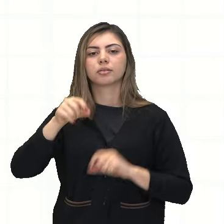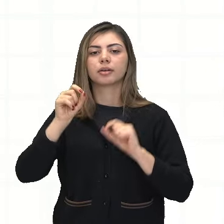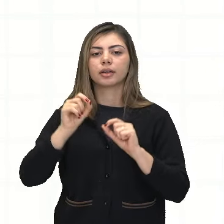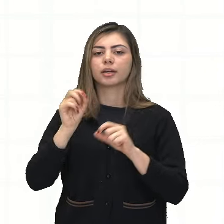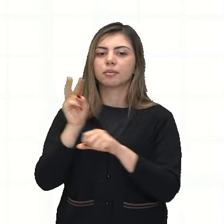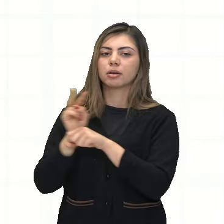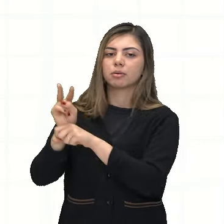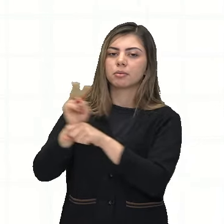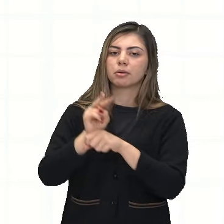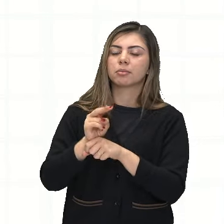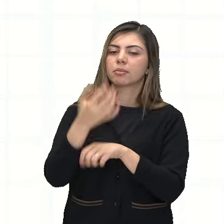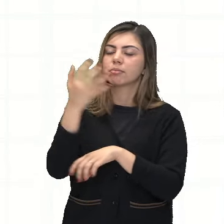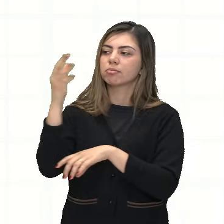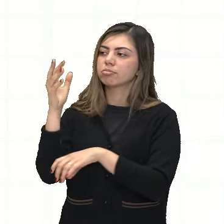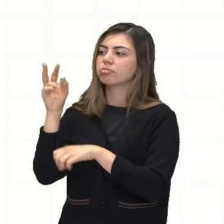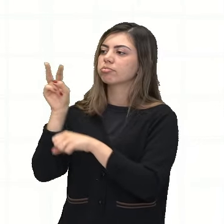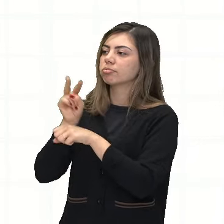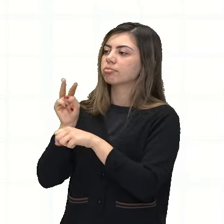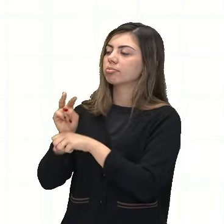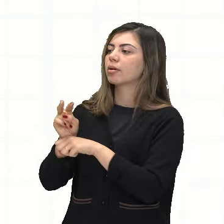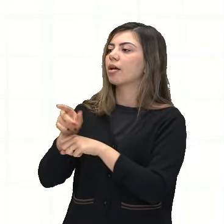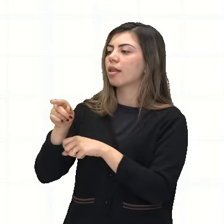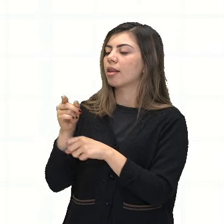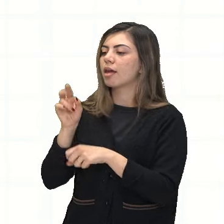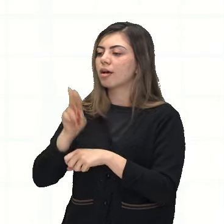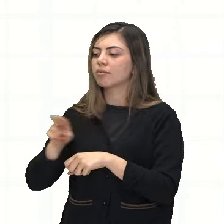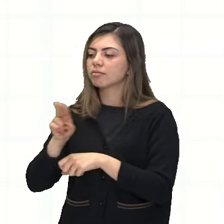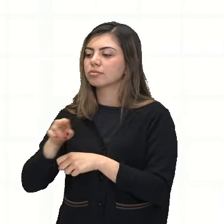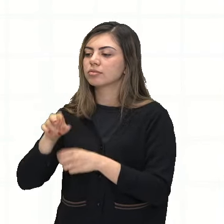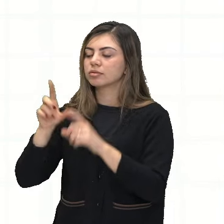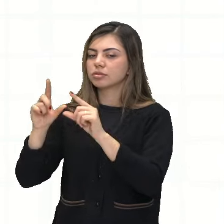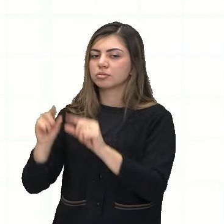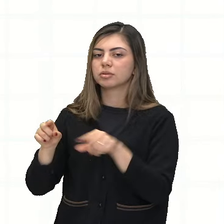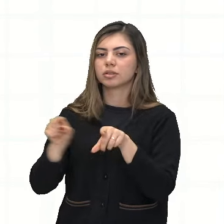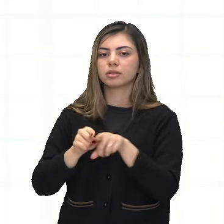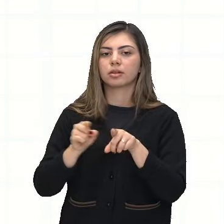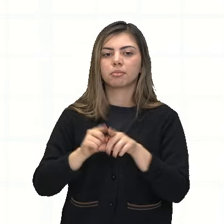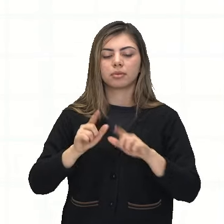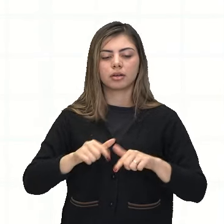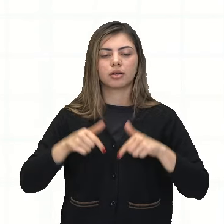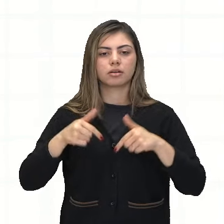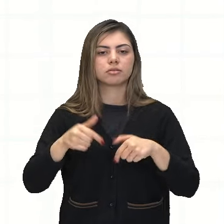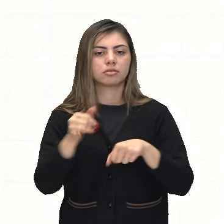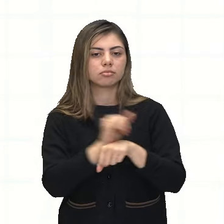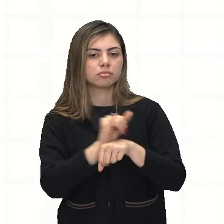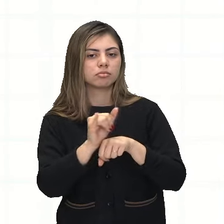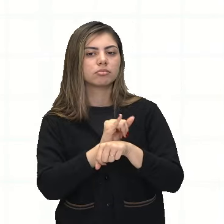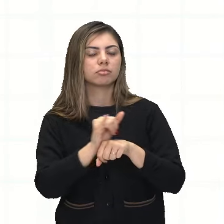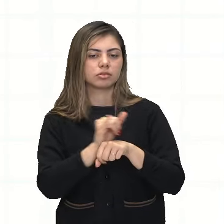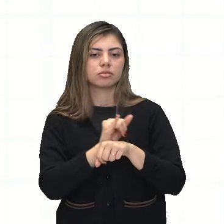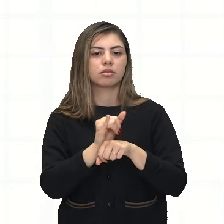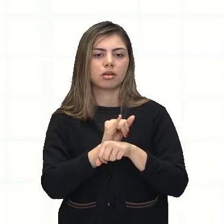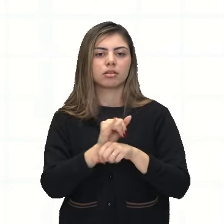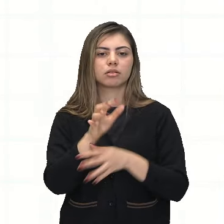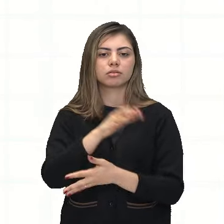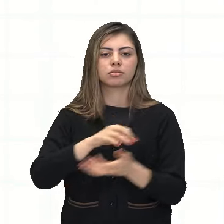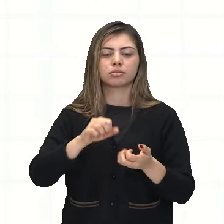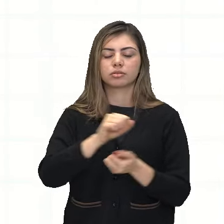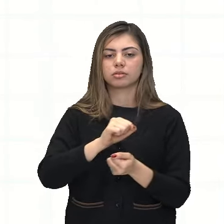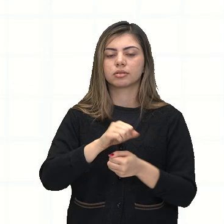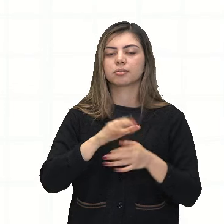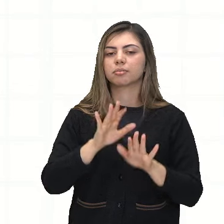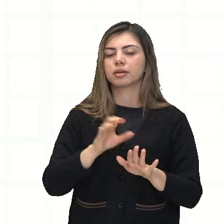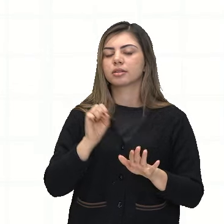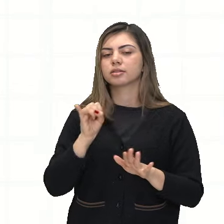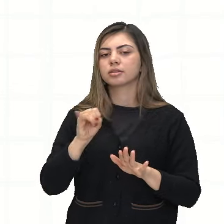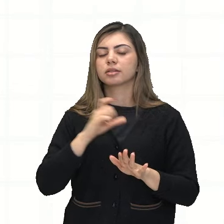recursos naturais e incentivar práticas que minimizem o impacto ambiental das atividades humanas é claro CL que num texto mais completo A gente